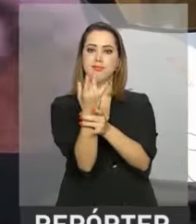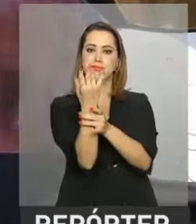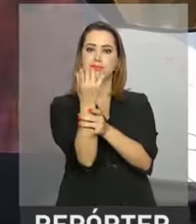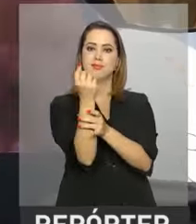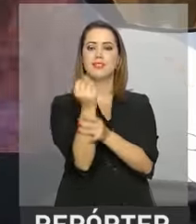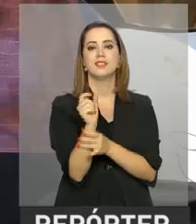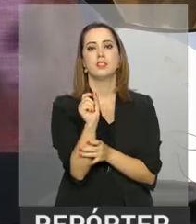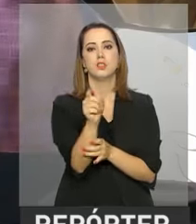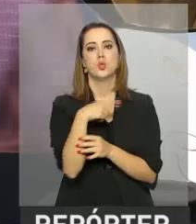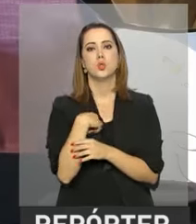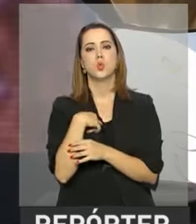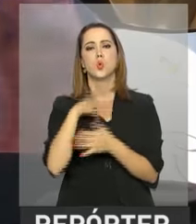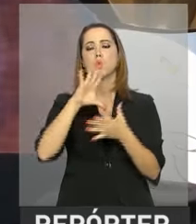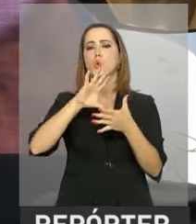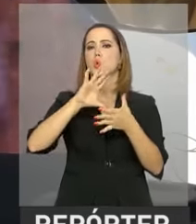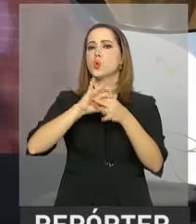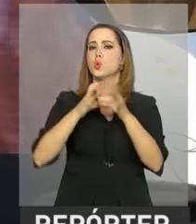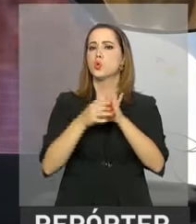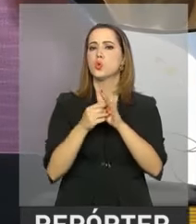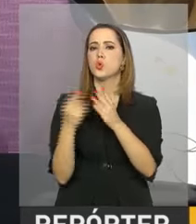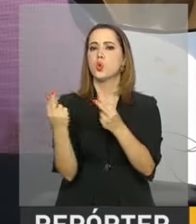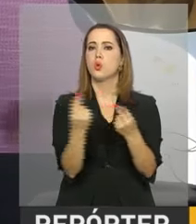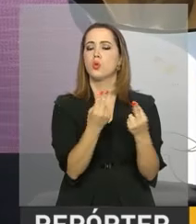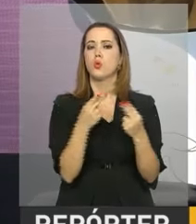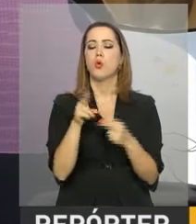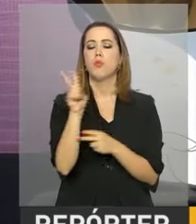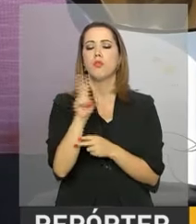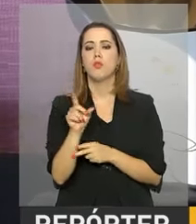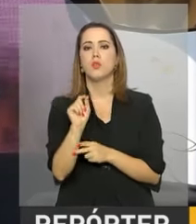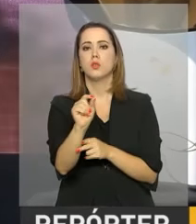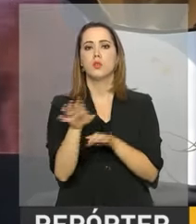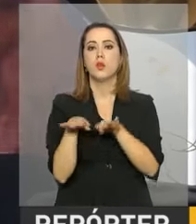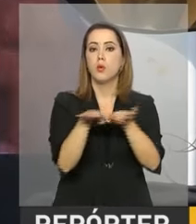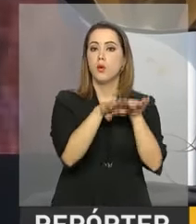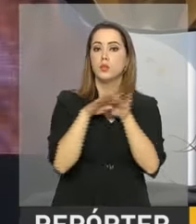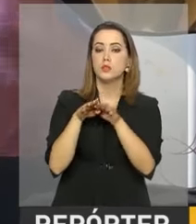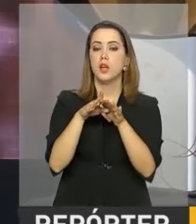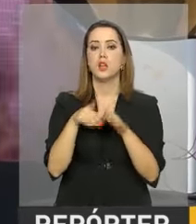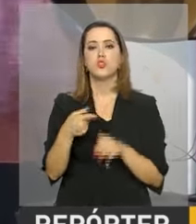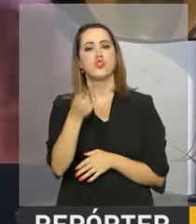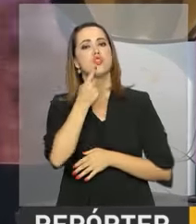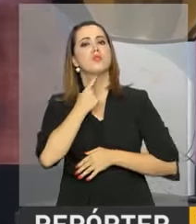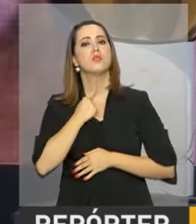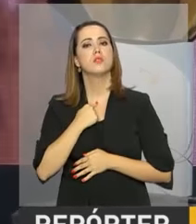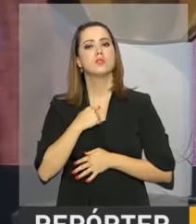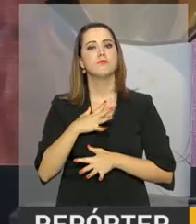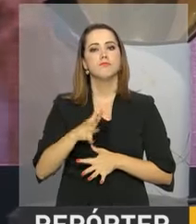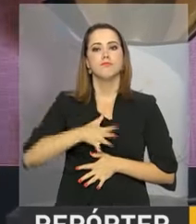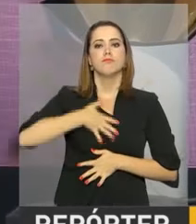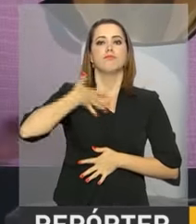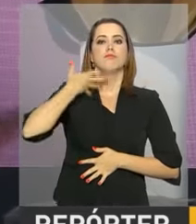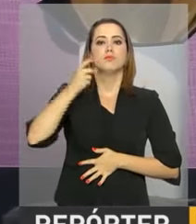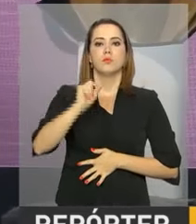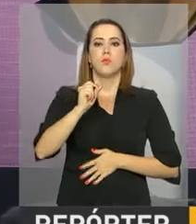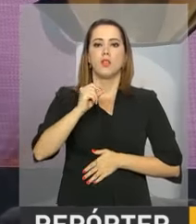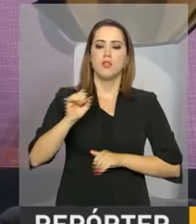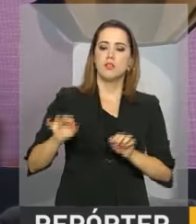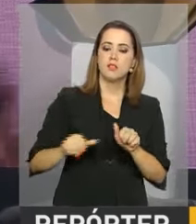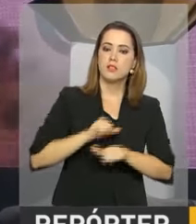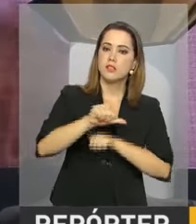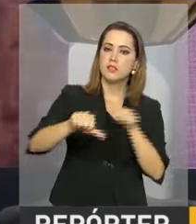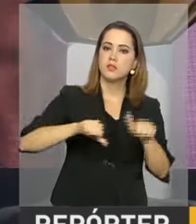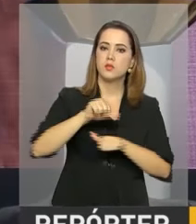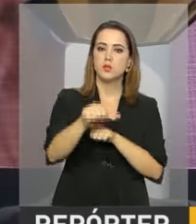têm como valores a igualdade, a determinação, a inspiração, a